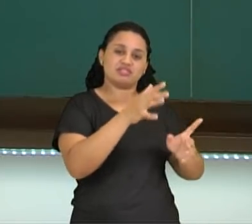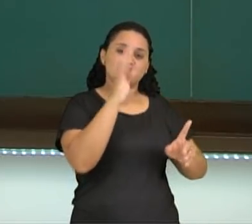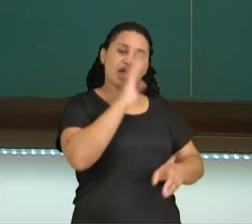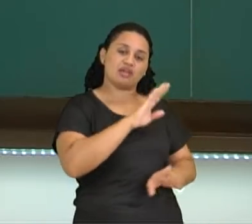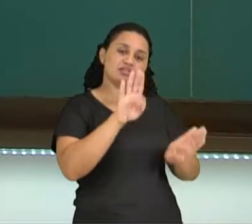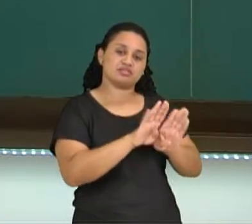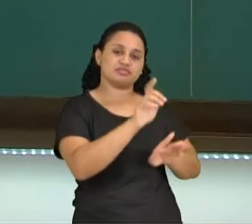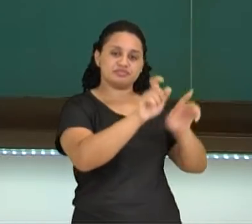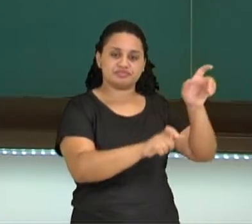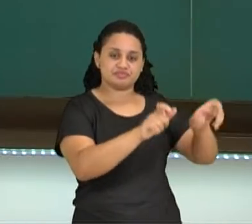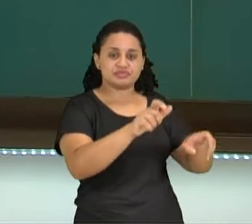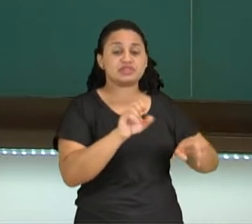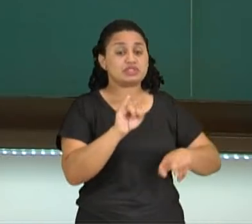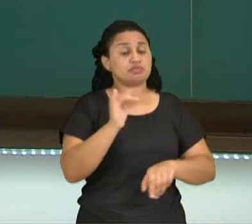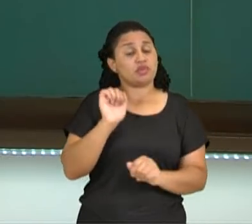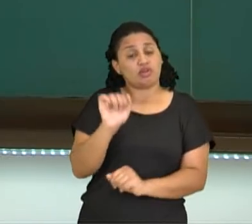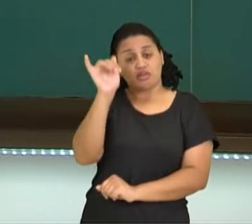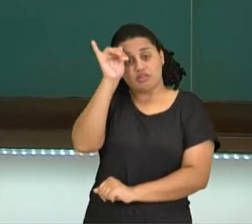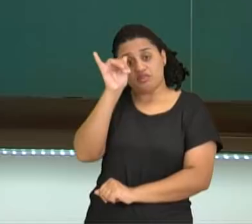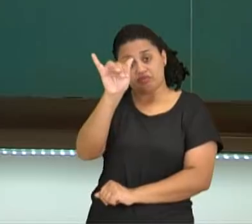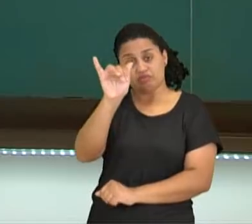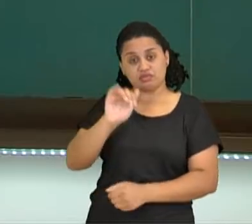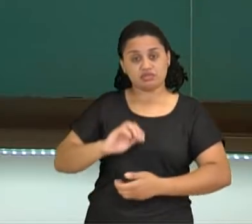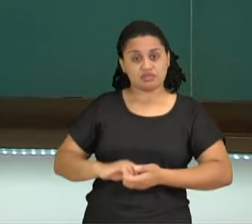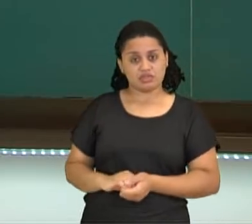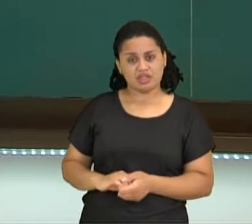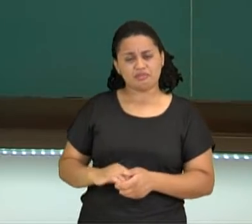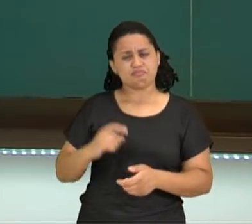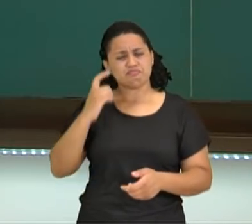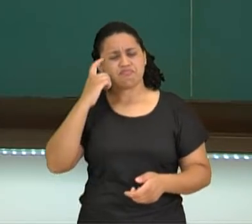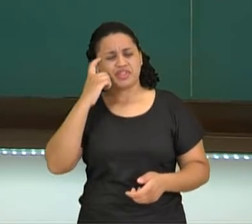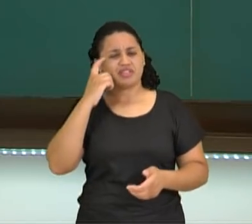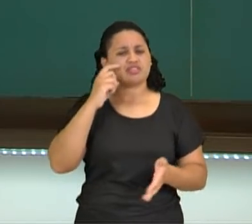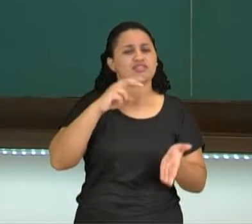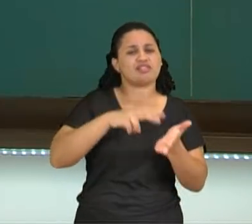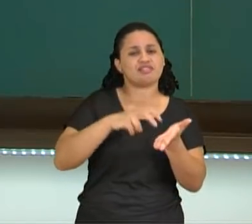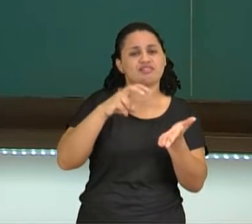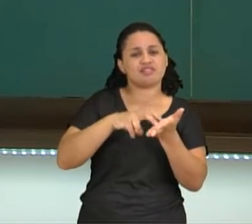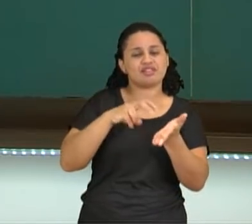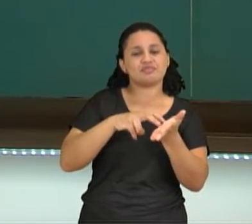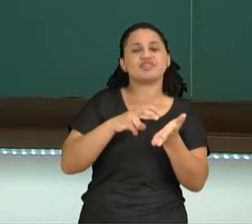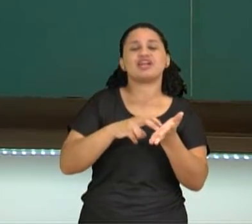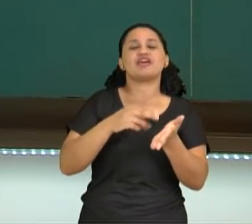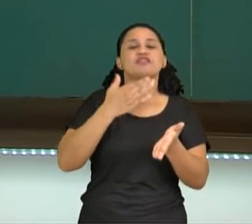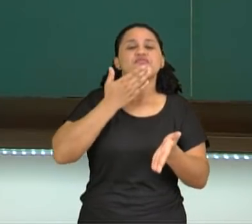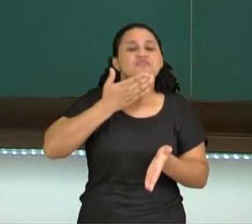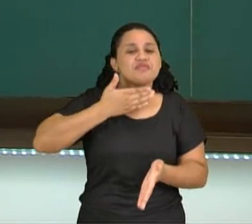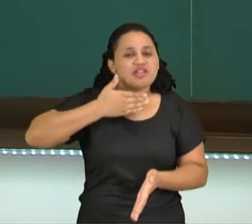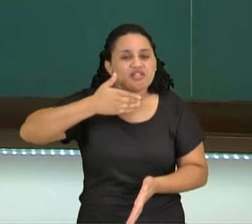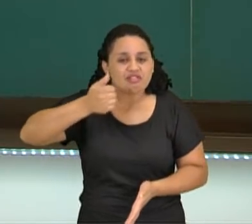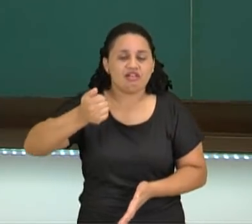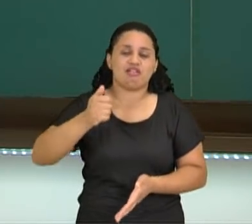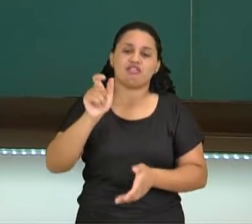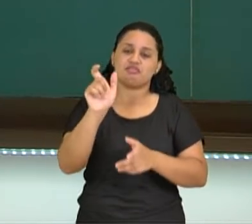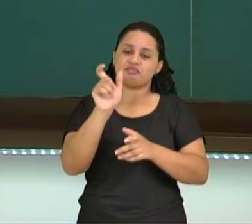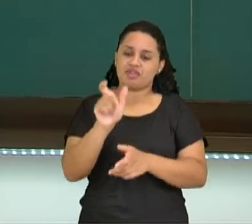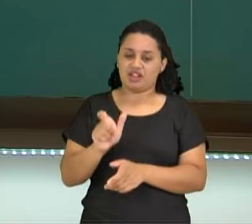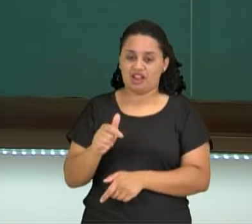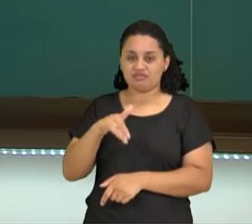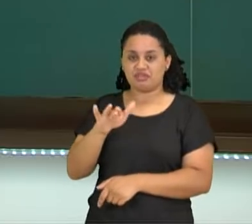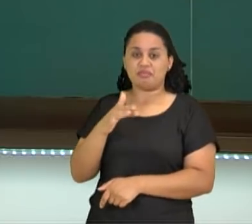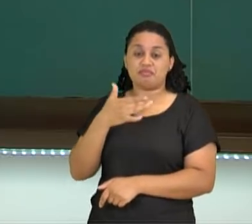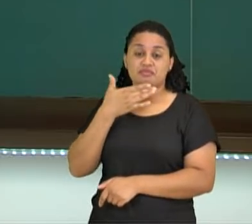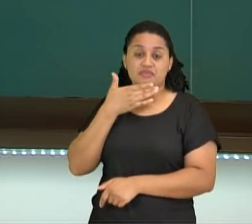você pode evitar, utilize, né, de um vocabulário mais adequado, palavras mais